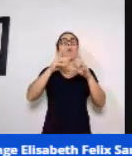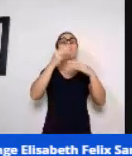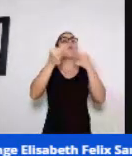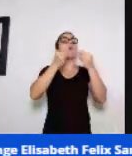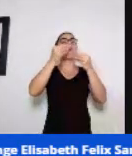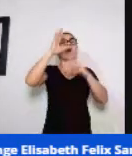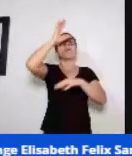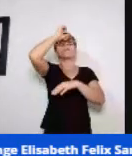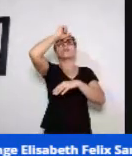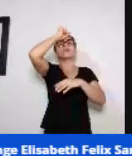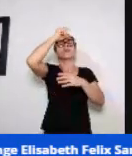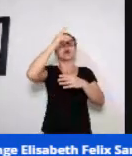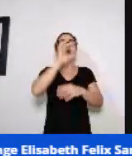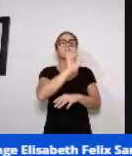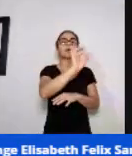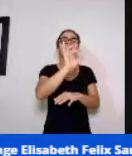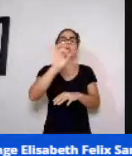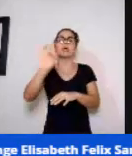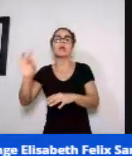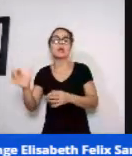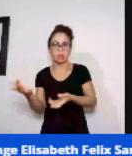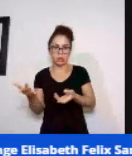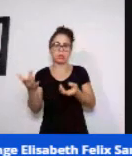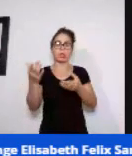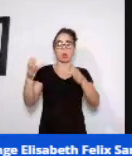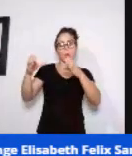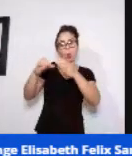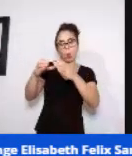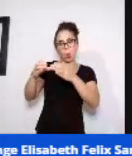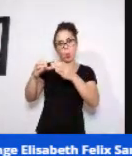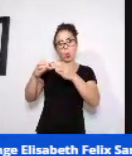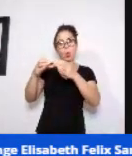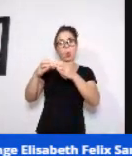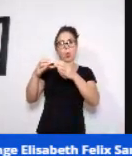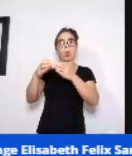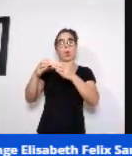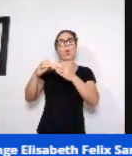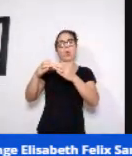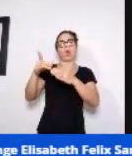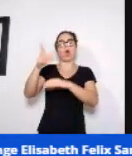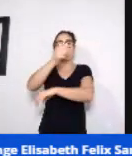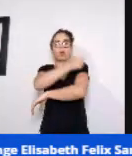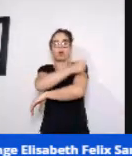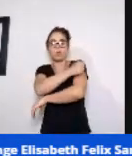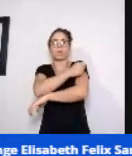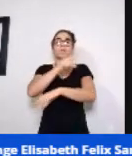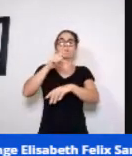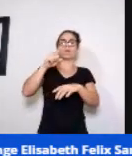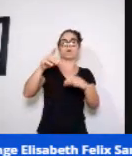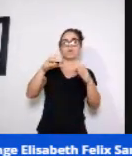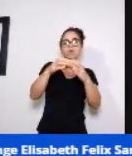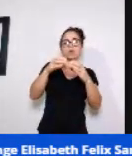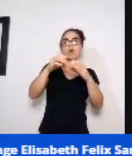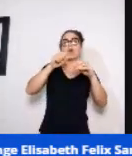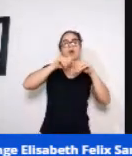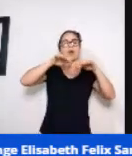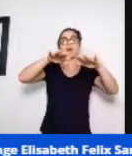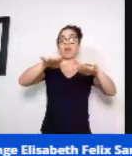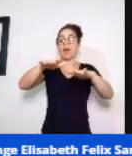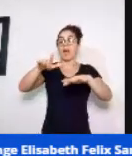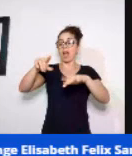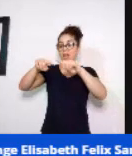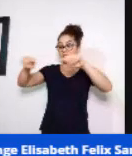na turma. Por quê? Mesmo no ensino remoto, a gente não pode deixar de considerar que a sala é homogênea. Então,